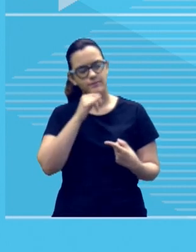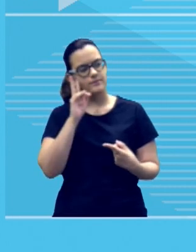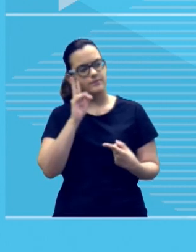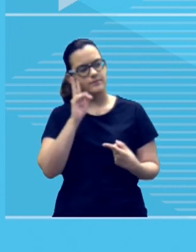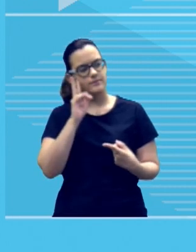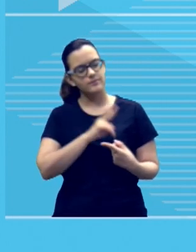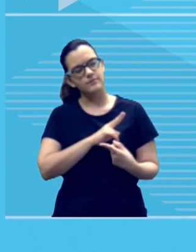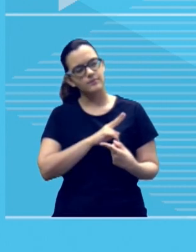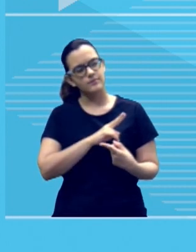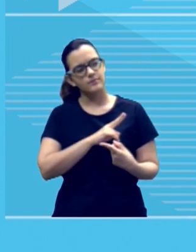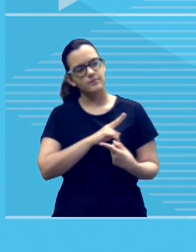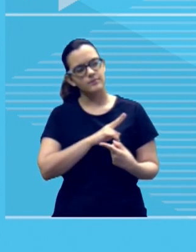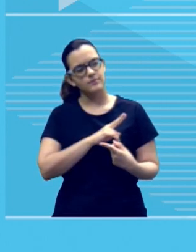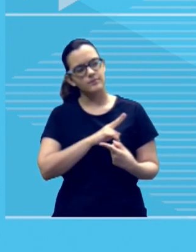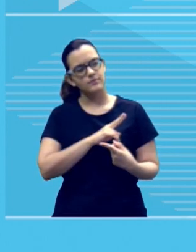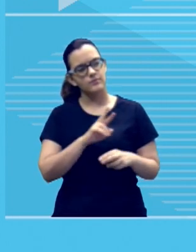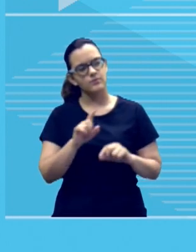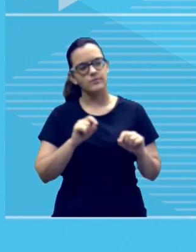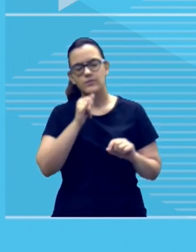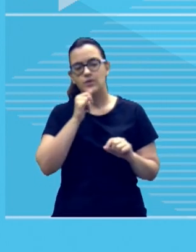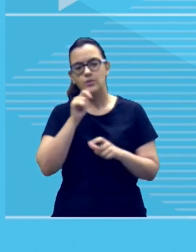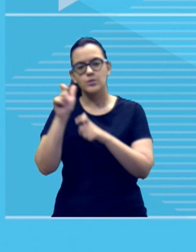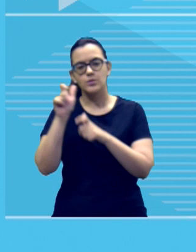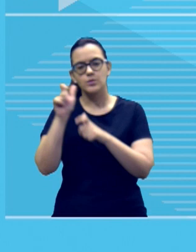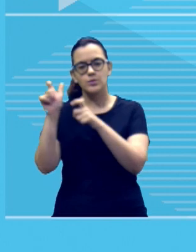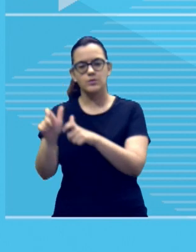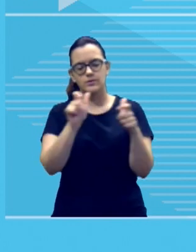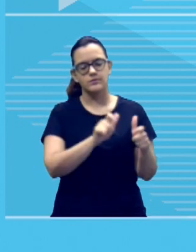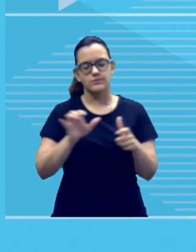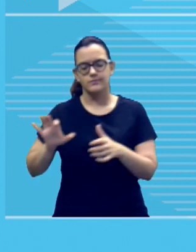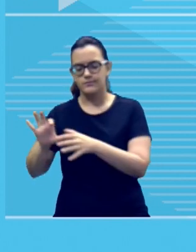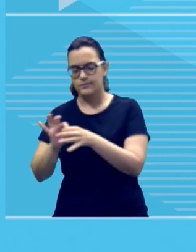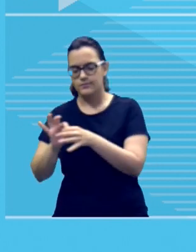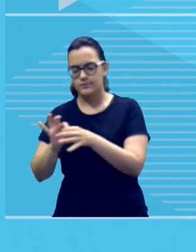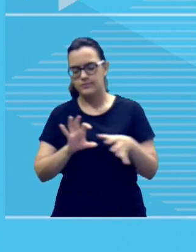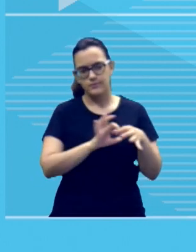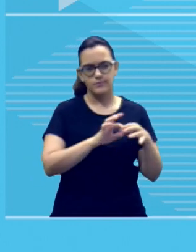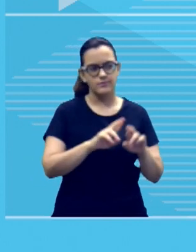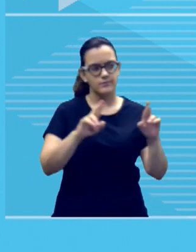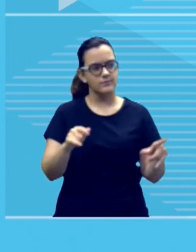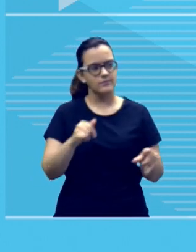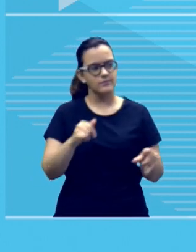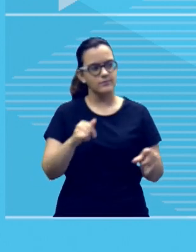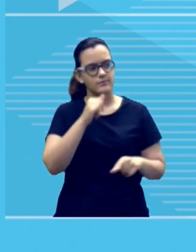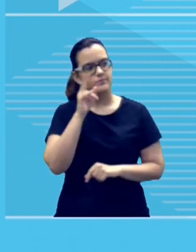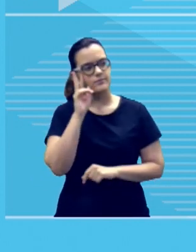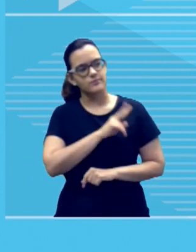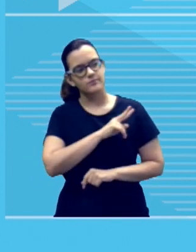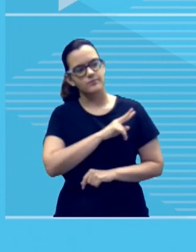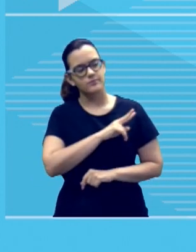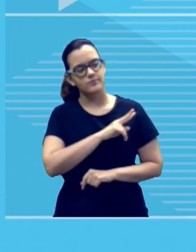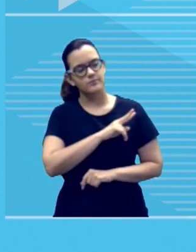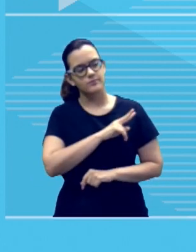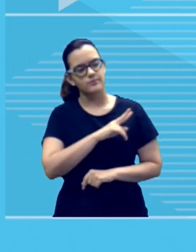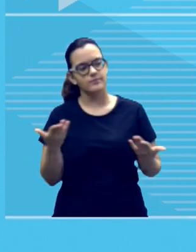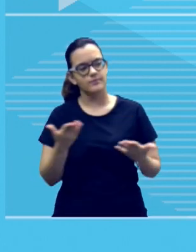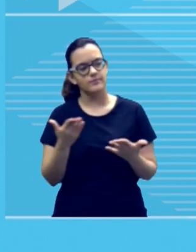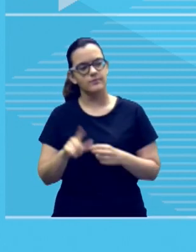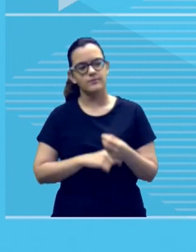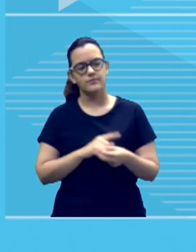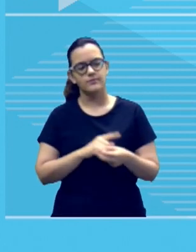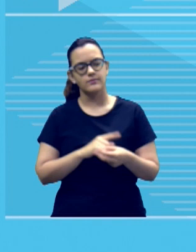imigrantes estão em posição diferentes e no outro aqui você tem olha só a isomeria só pode ser de função